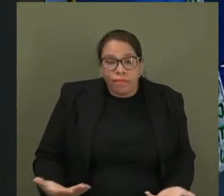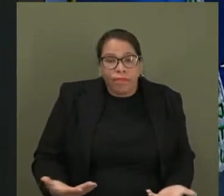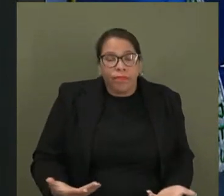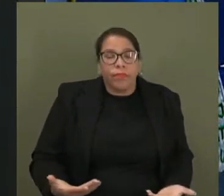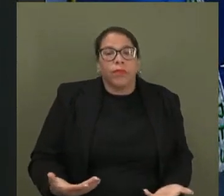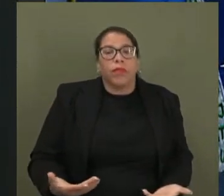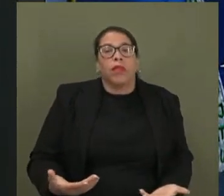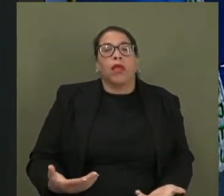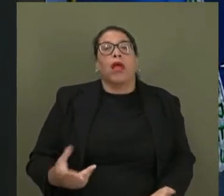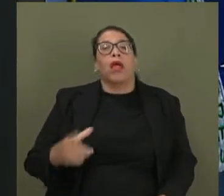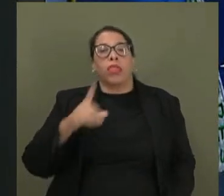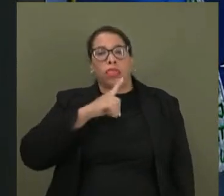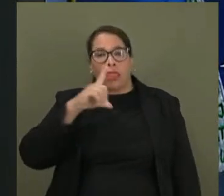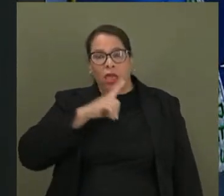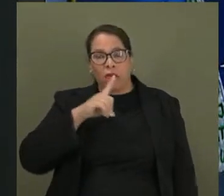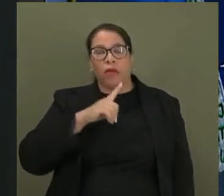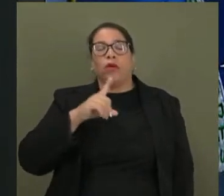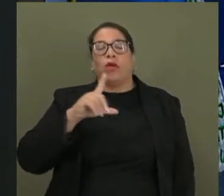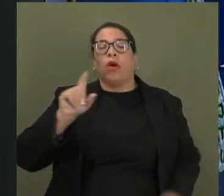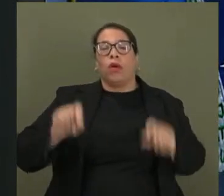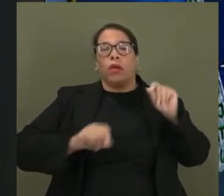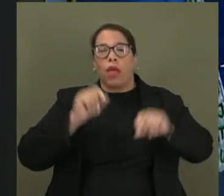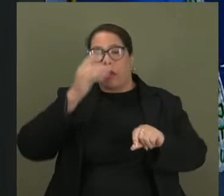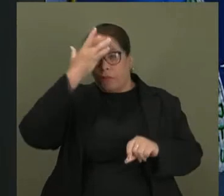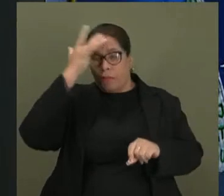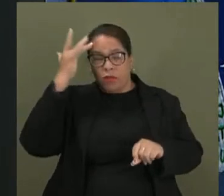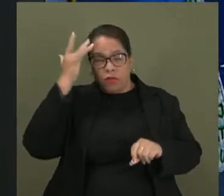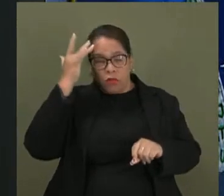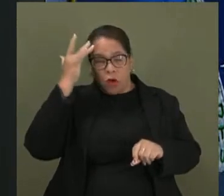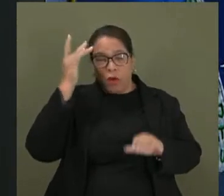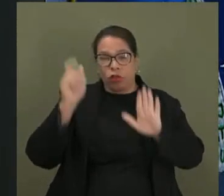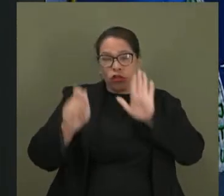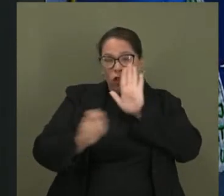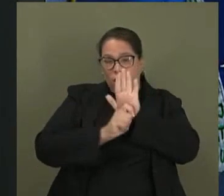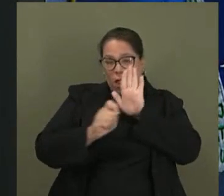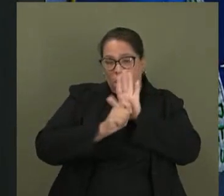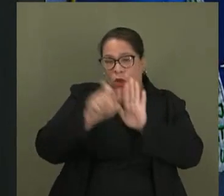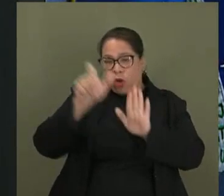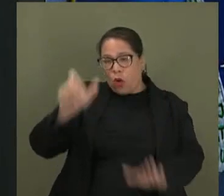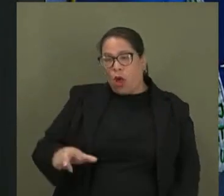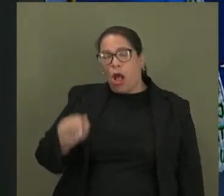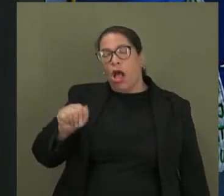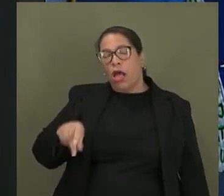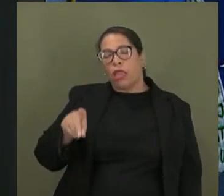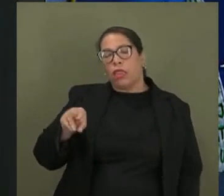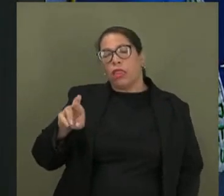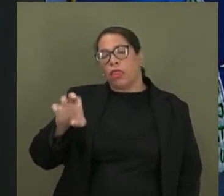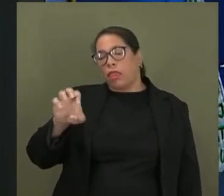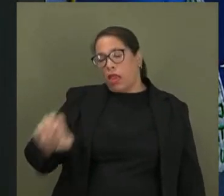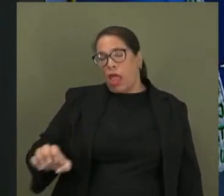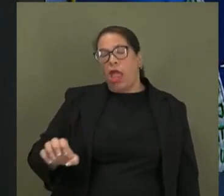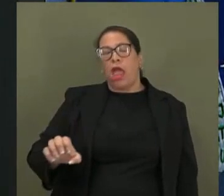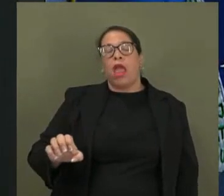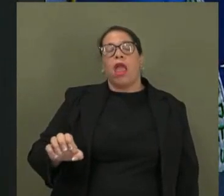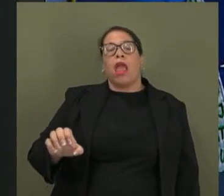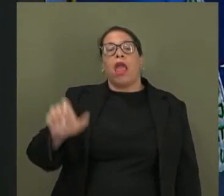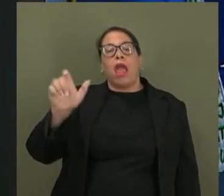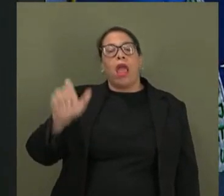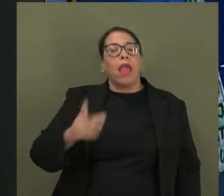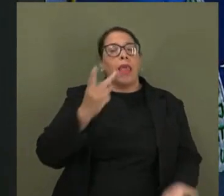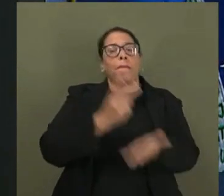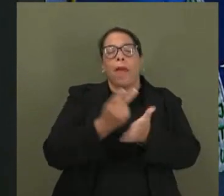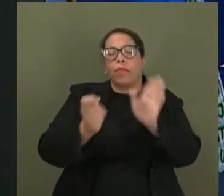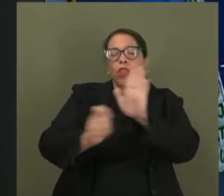isso, um dos maiores chefes do tráfico internacional de drogas, André do Rap, foi beneficiado pelo